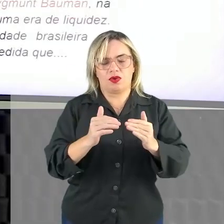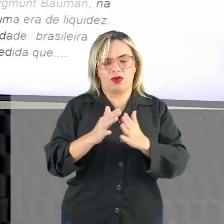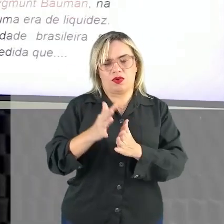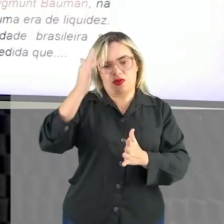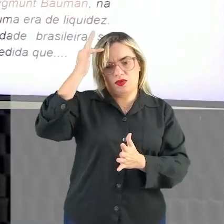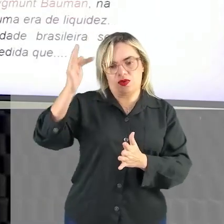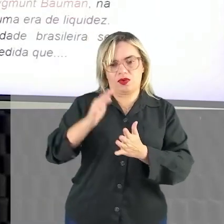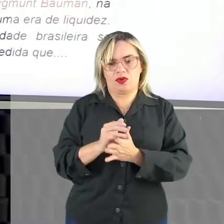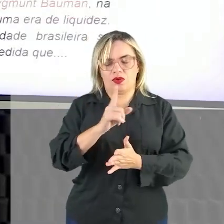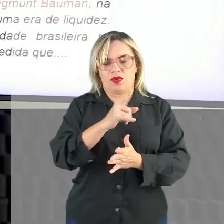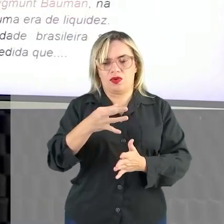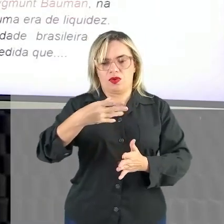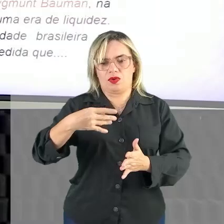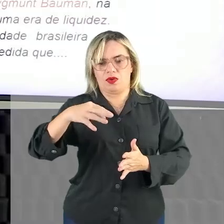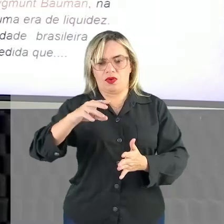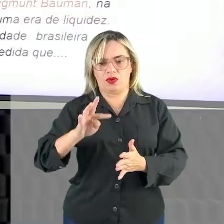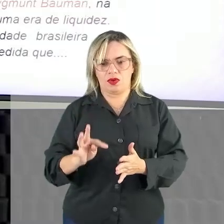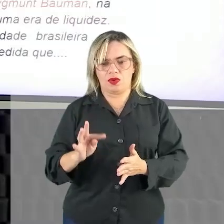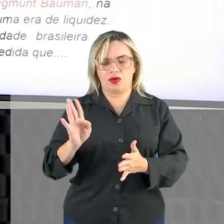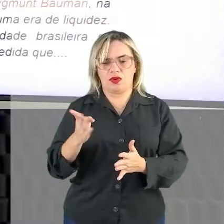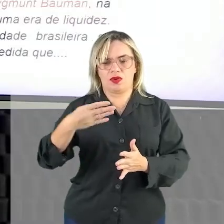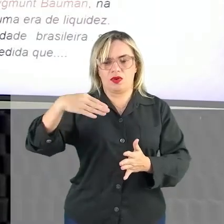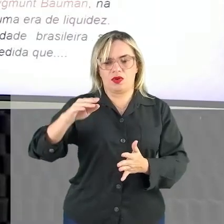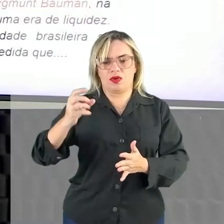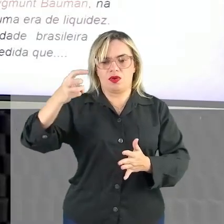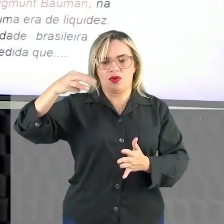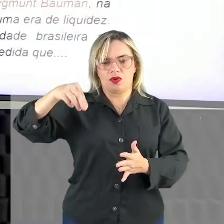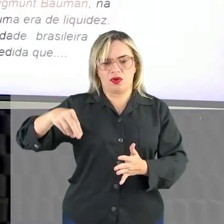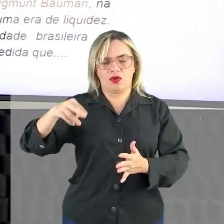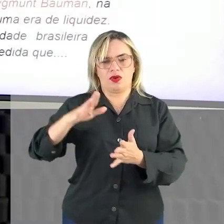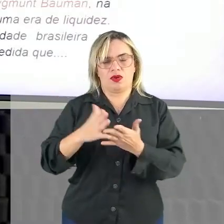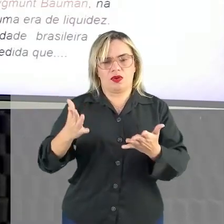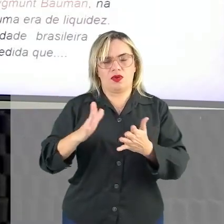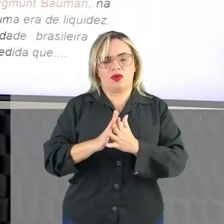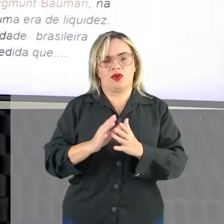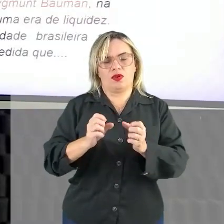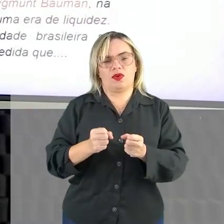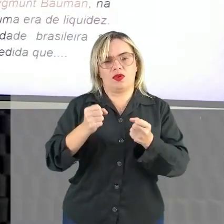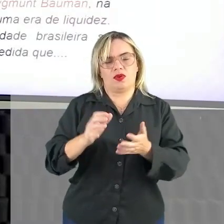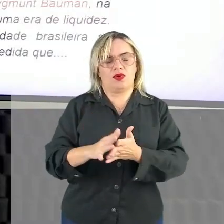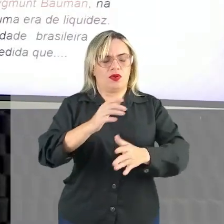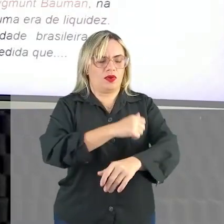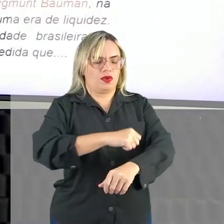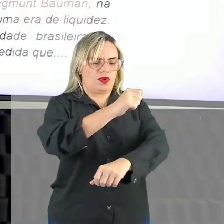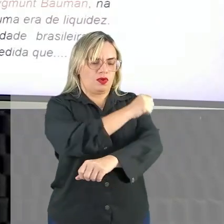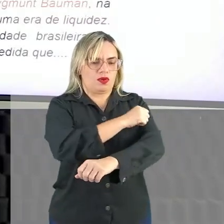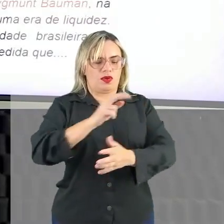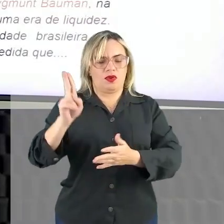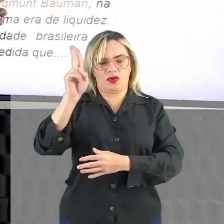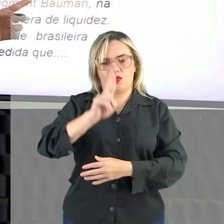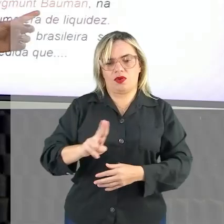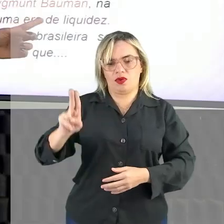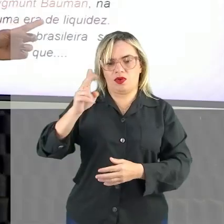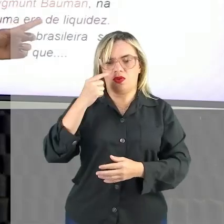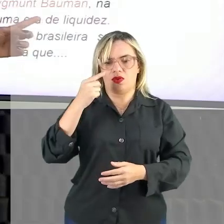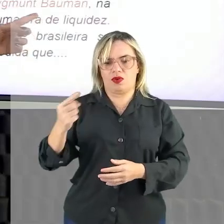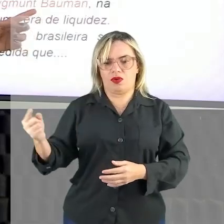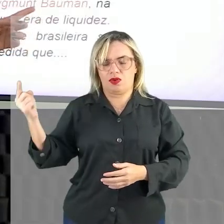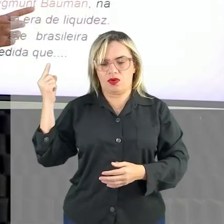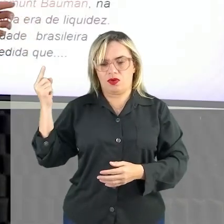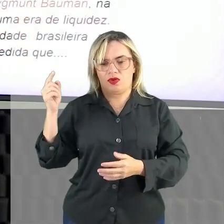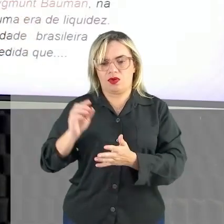com o filósofo Zygmunt Bauman, e a gente vê, né, muitos alunos utilizando só